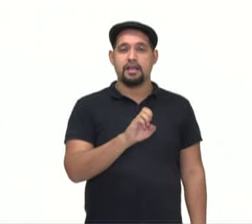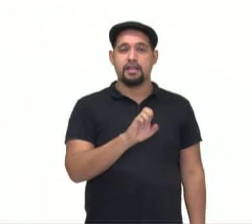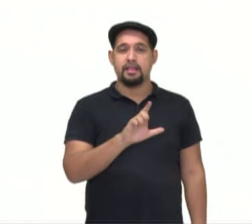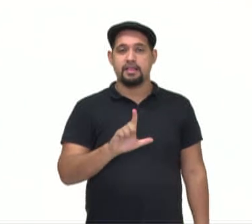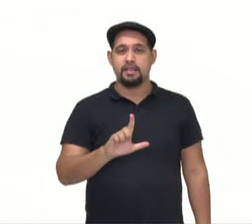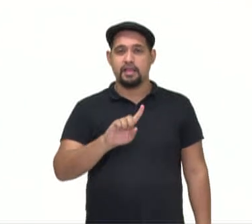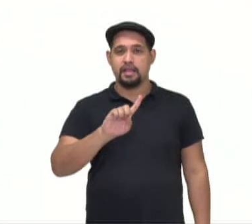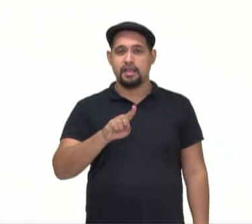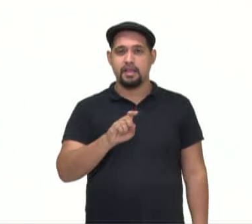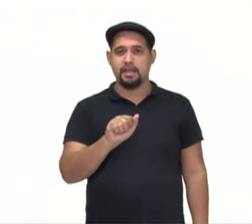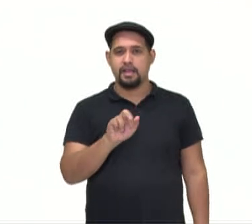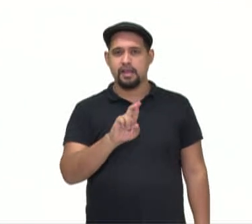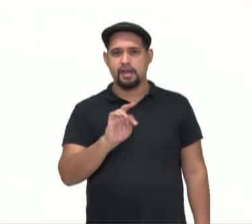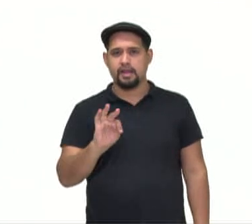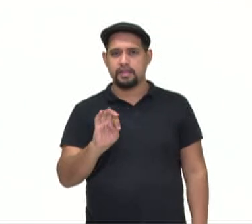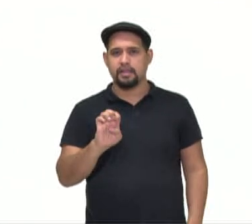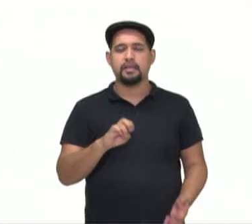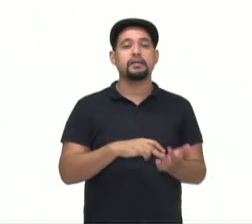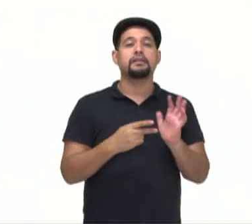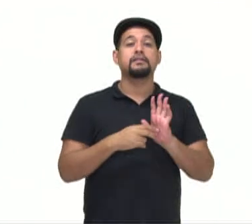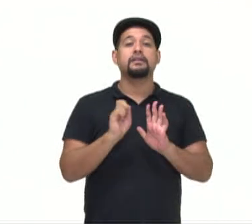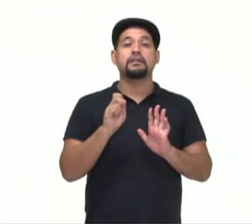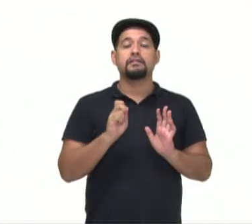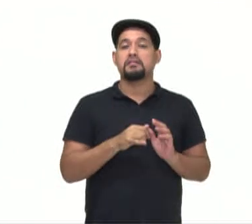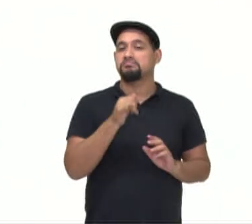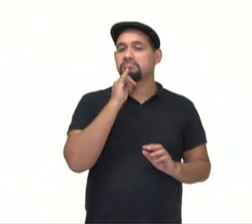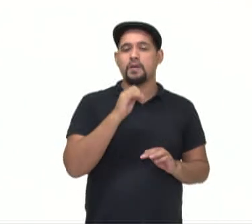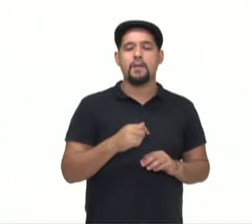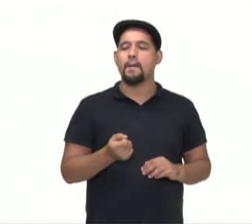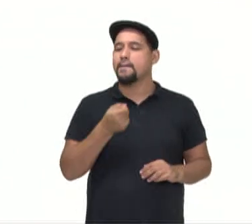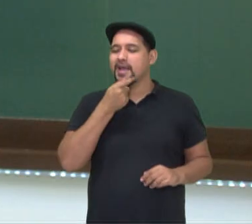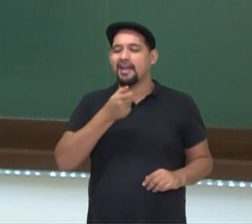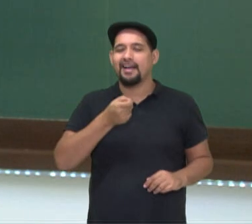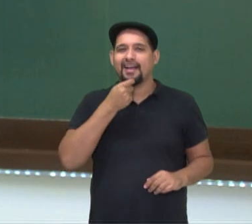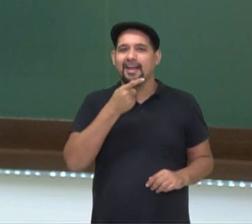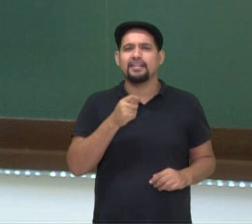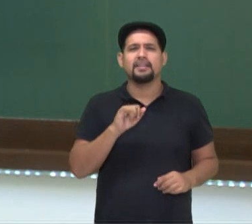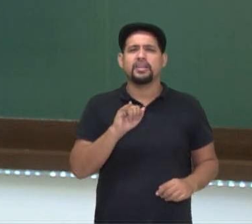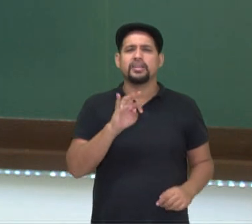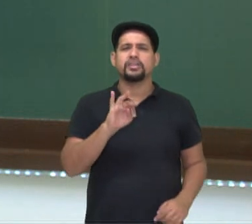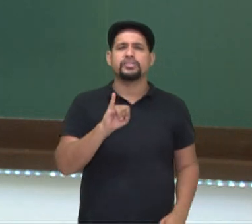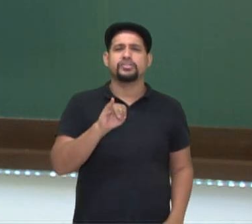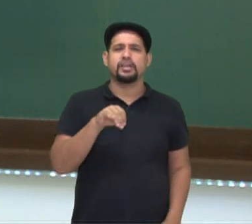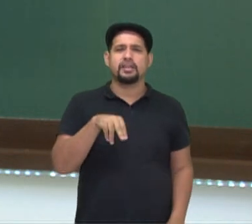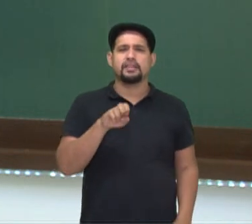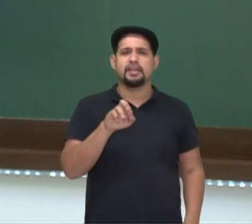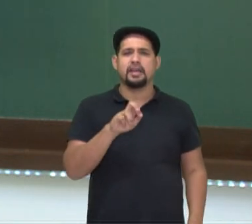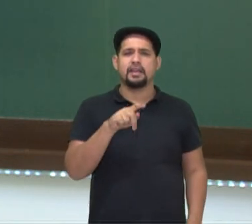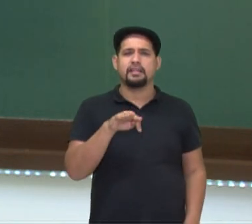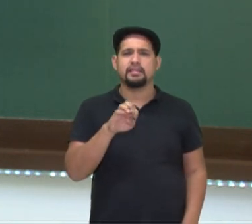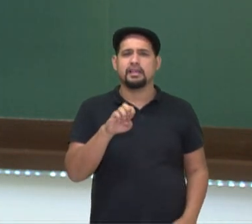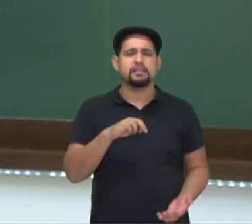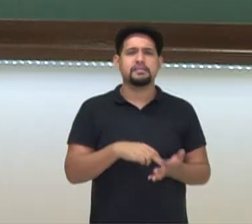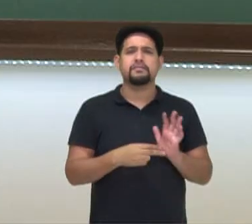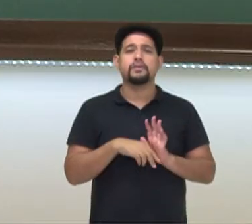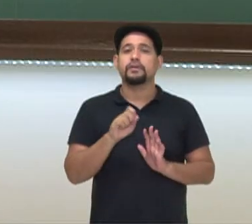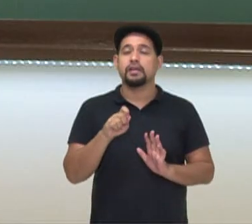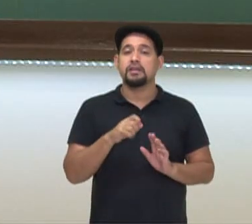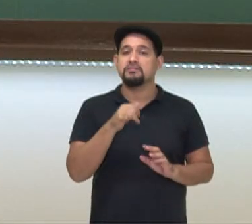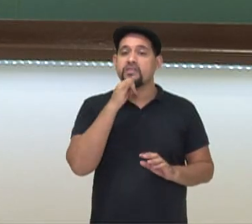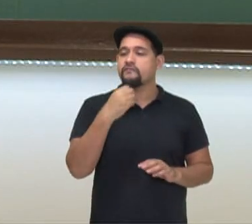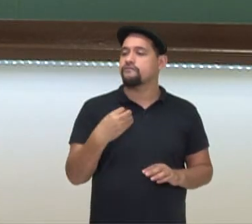XVI, surge a comédia que era itinerante. O que é isso? Né? Ela era itinerante, ela era mambembe, ou seja,